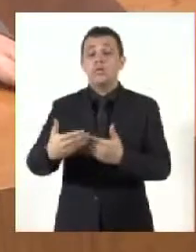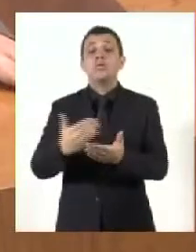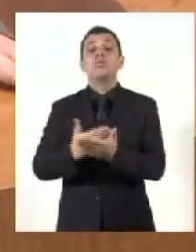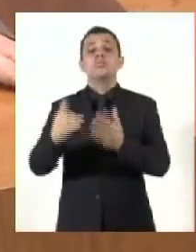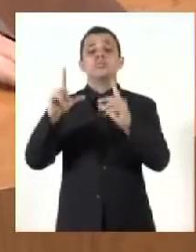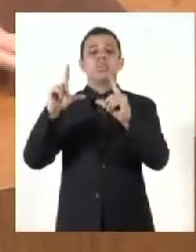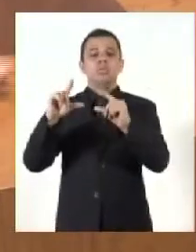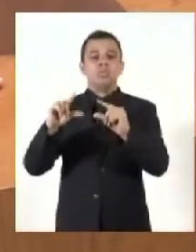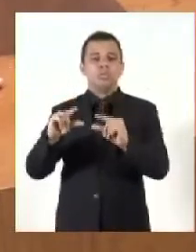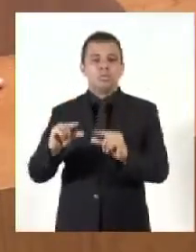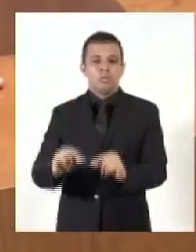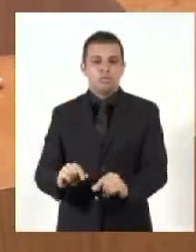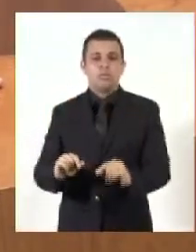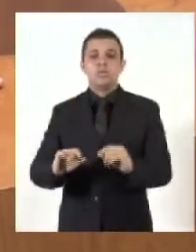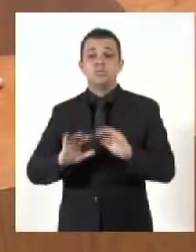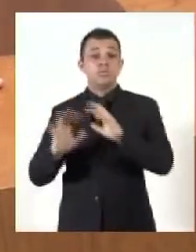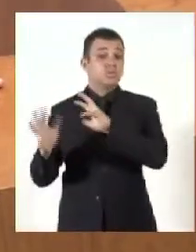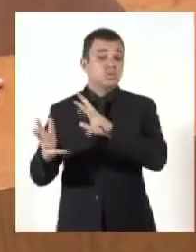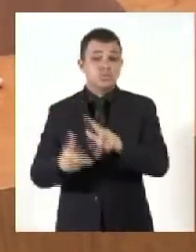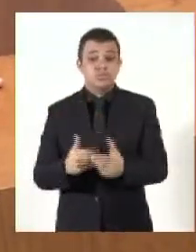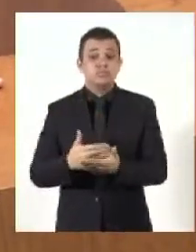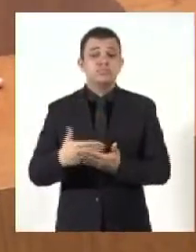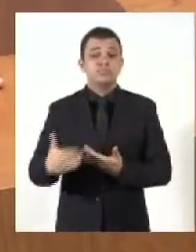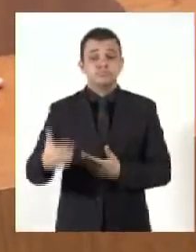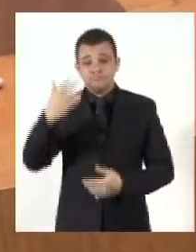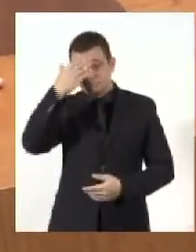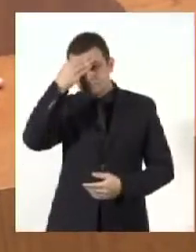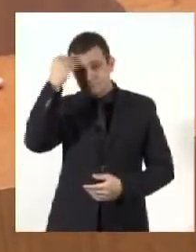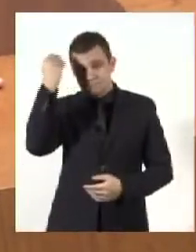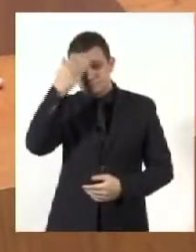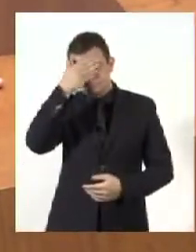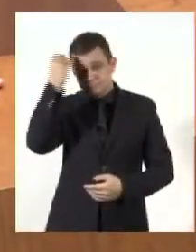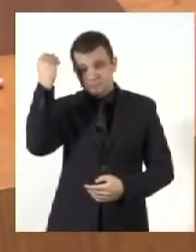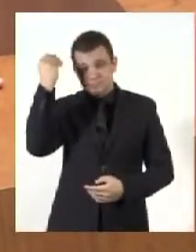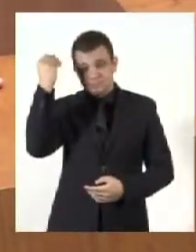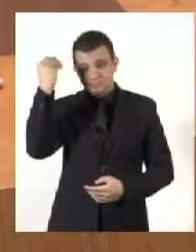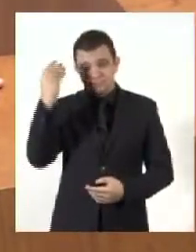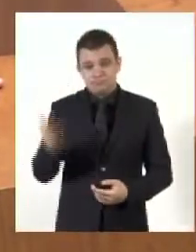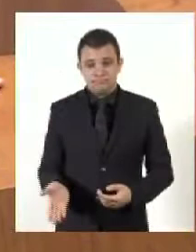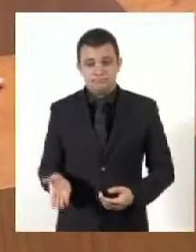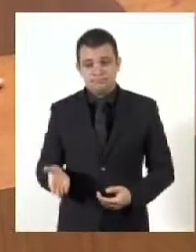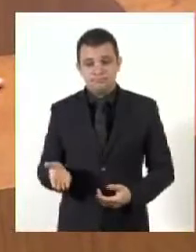deixar de ser lembrados pela grande massa torcedora. E não há como fugir disso,